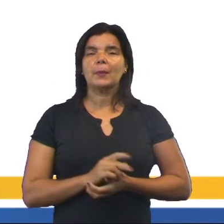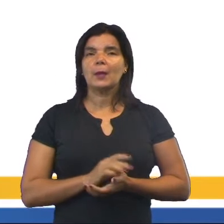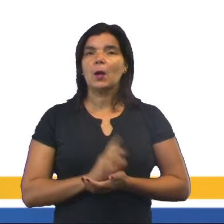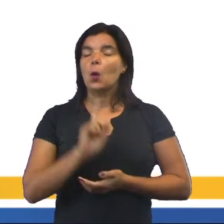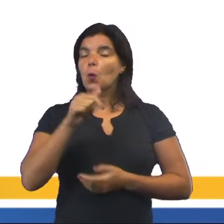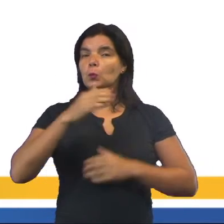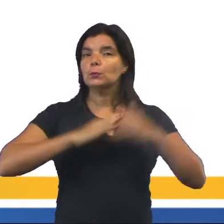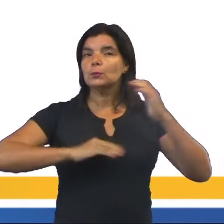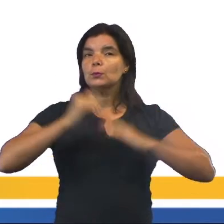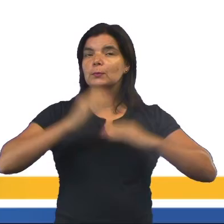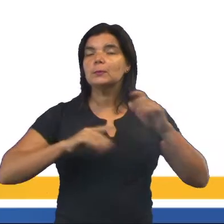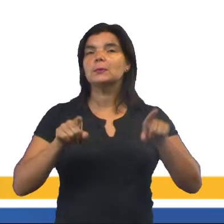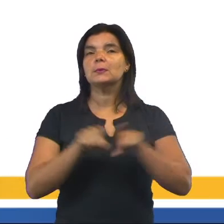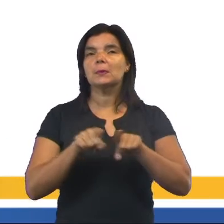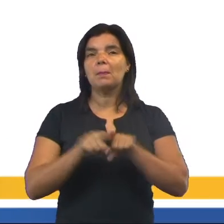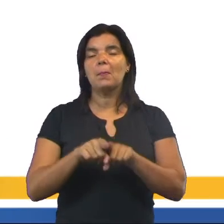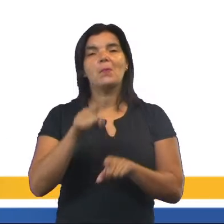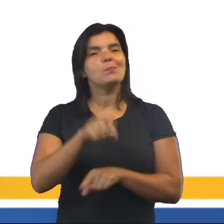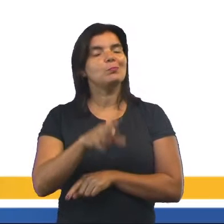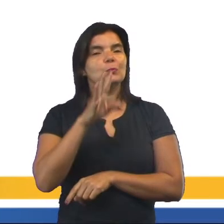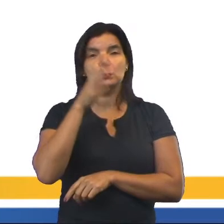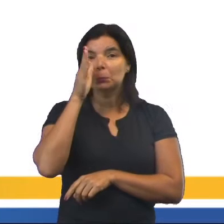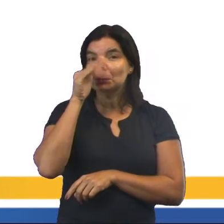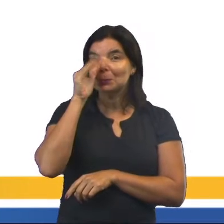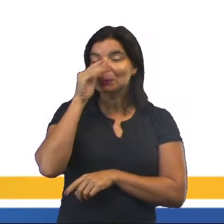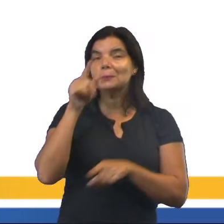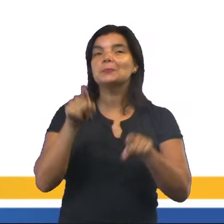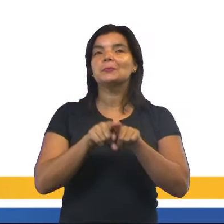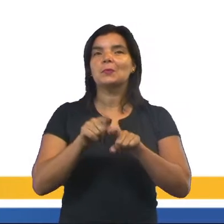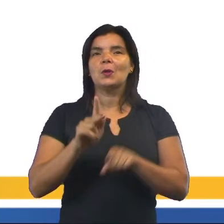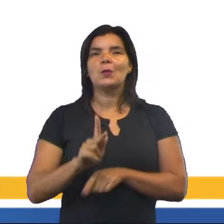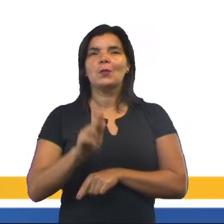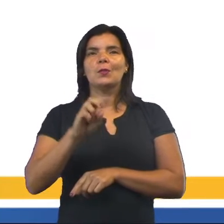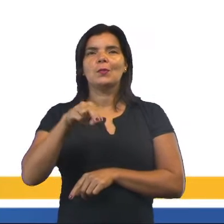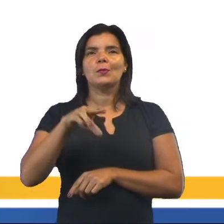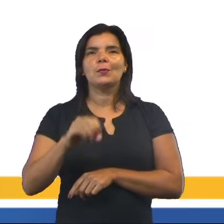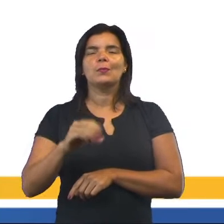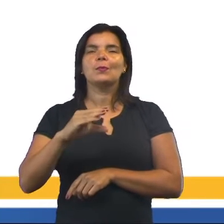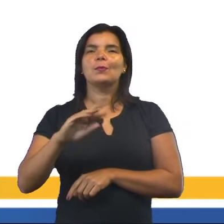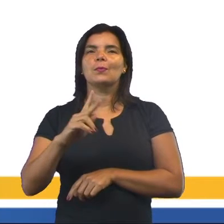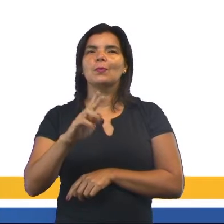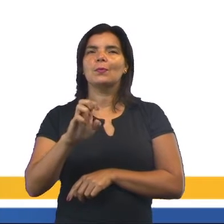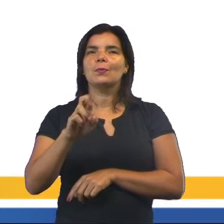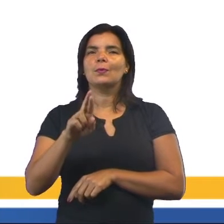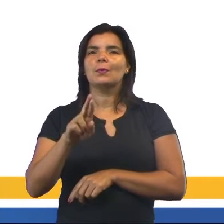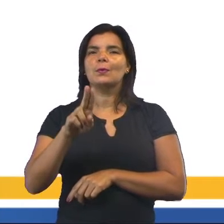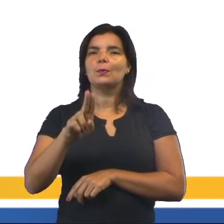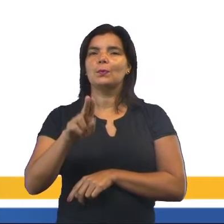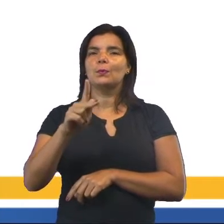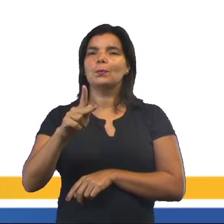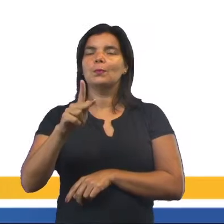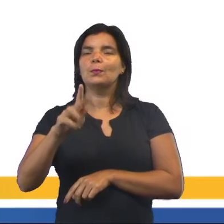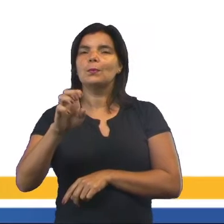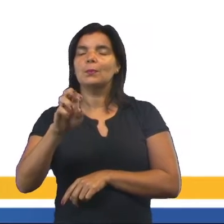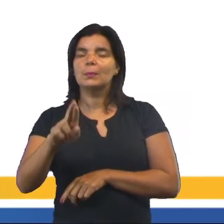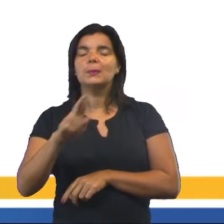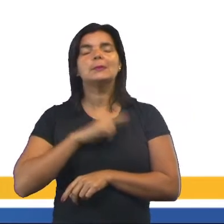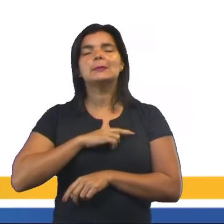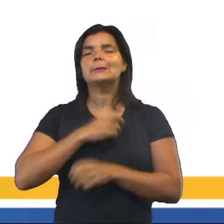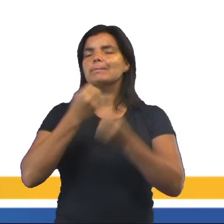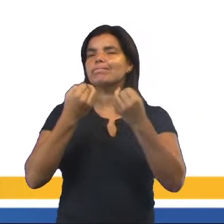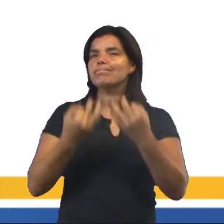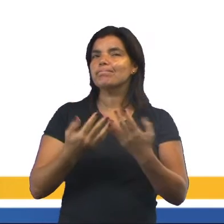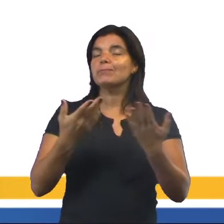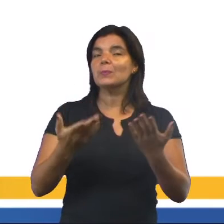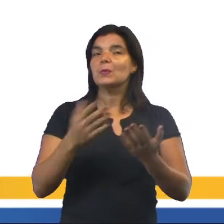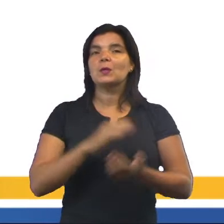Uma outra profissão, eu achei essa muito curiosa, é o knock-upper. E como é que eu vou dizer para